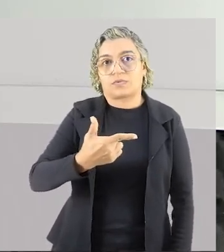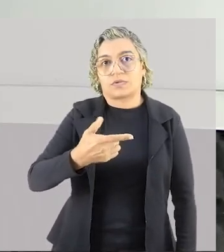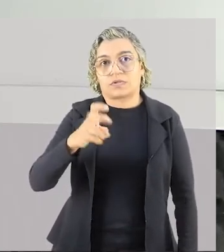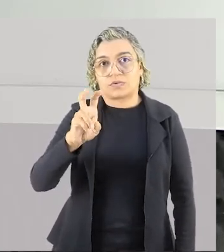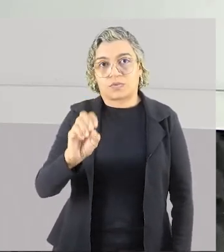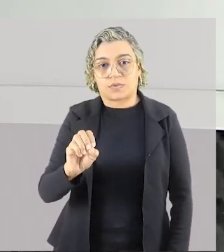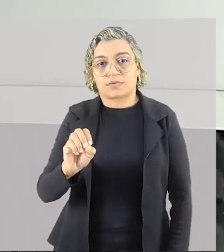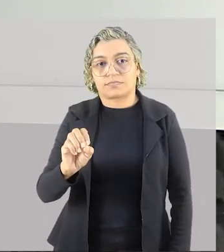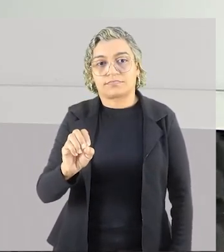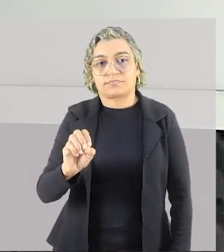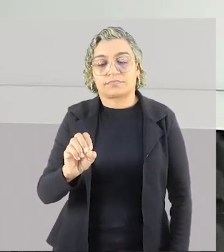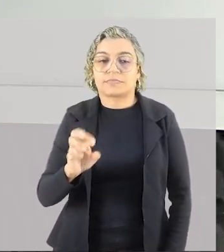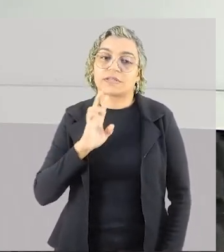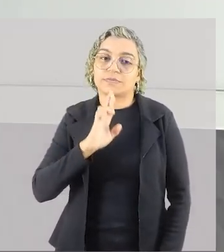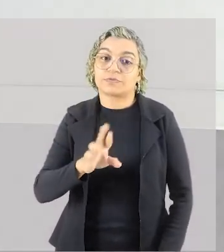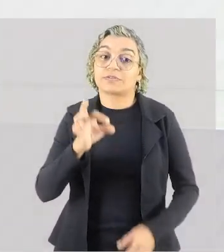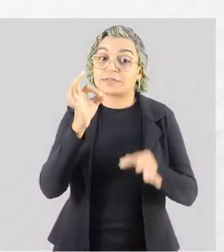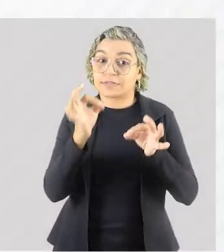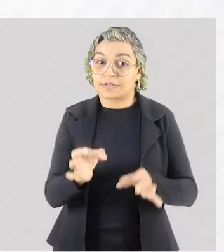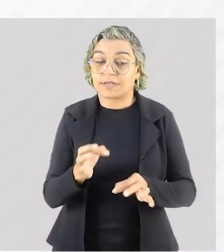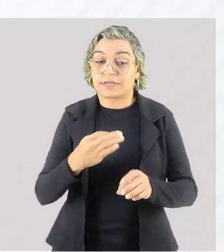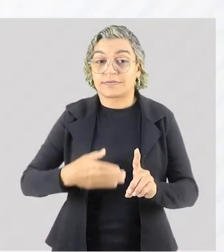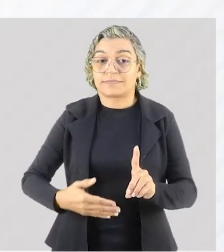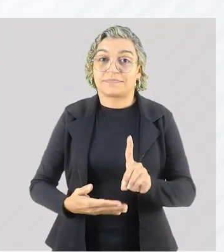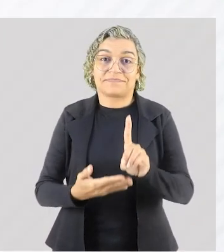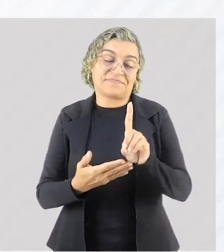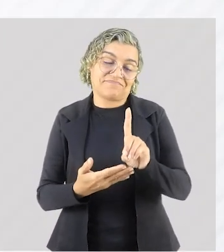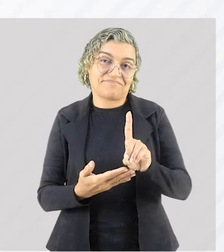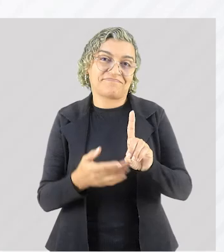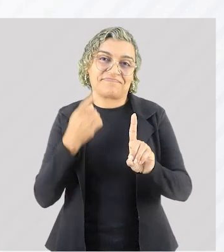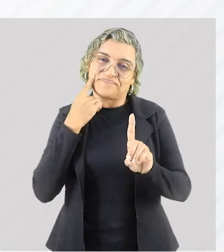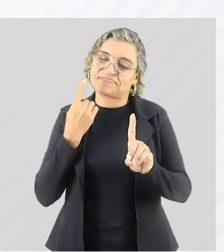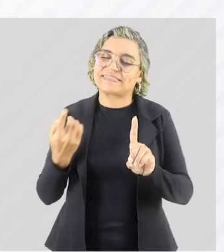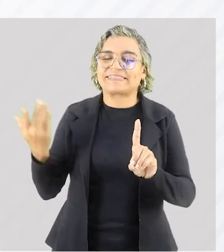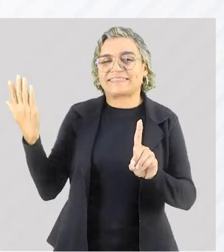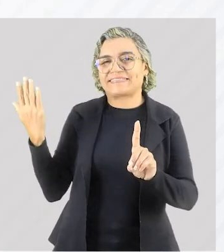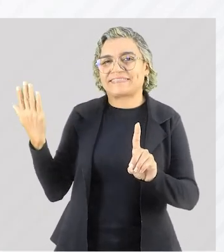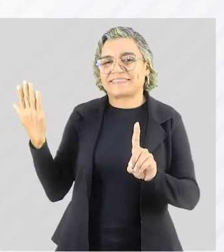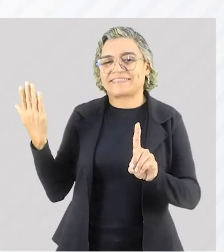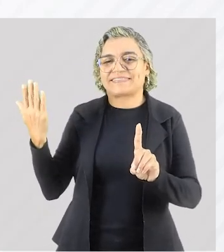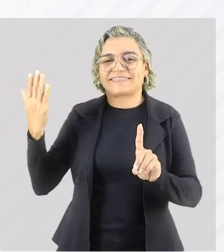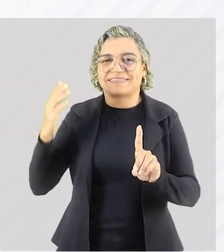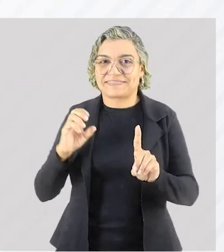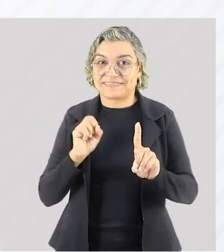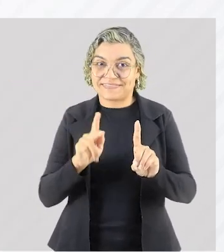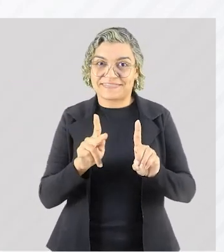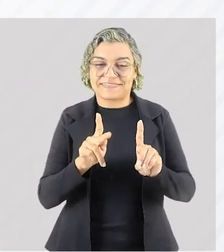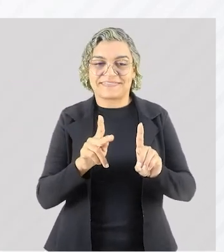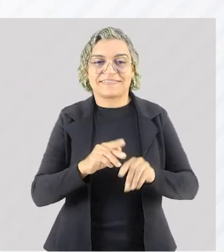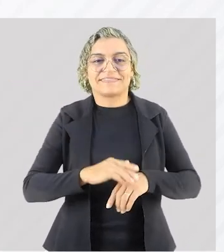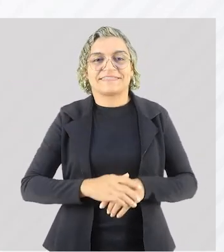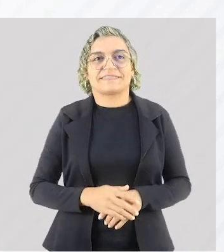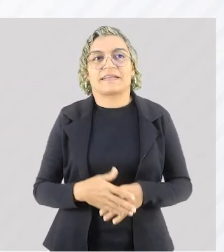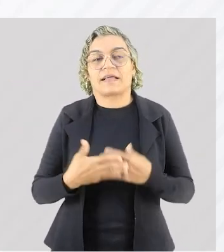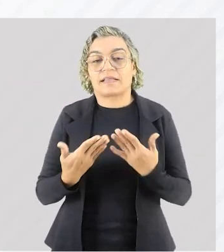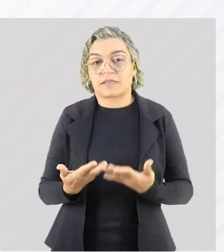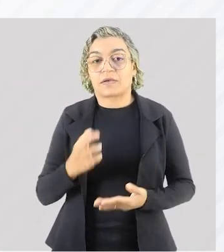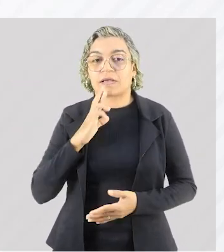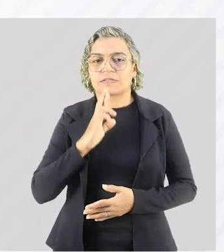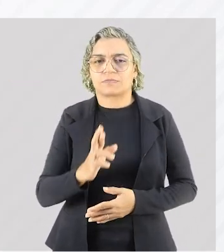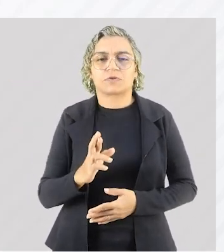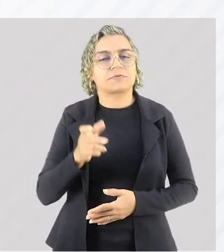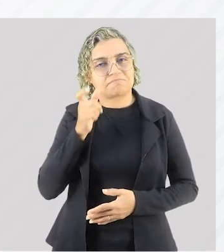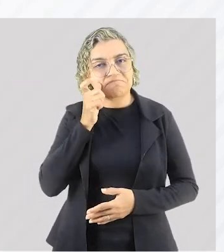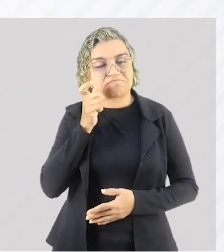questão, certo? Resposta correta, letra D de dado. Perfeito, turminha? Então, questão também